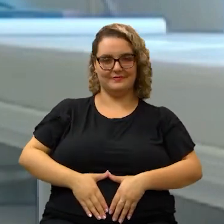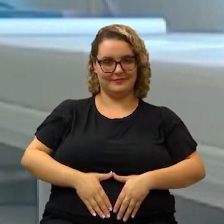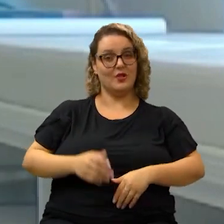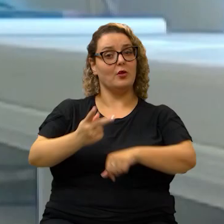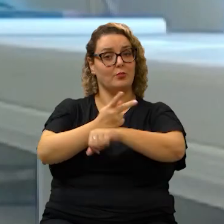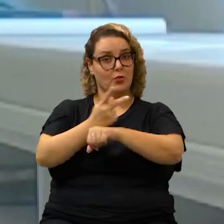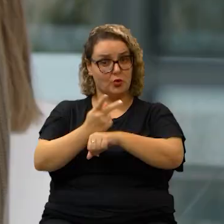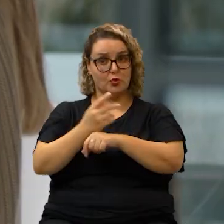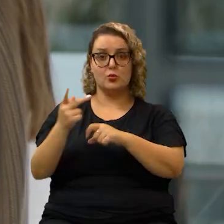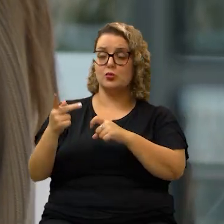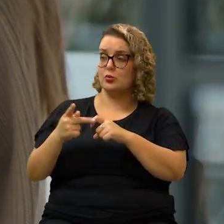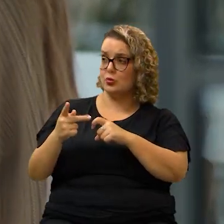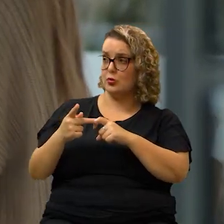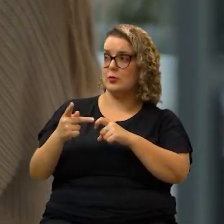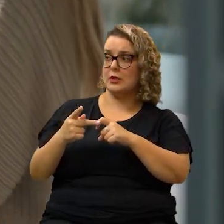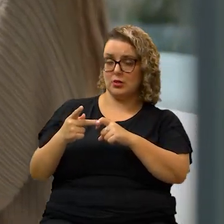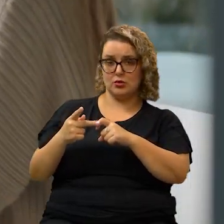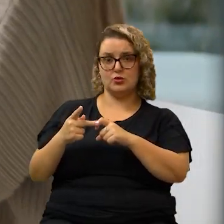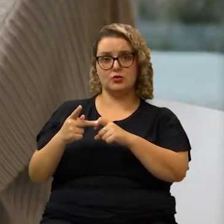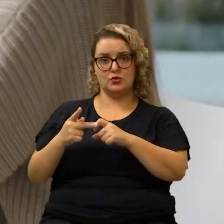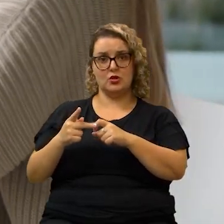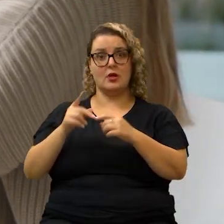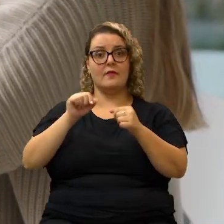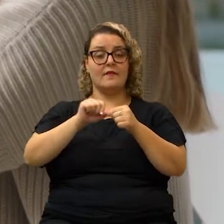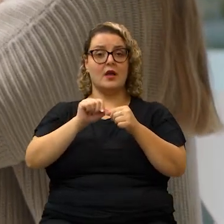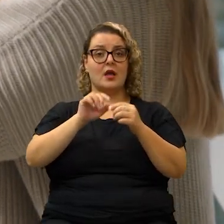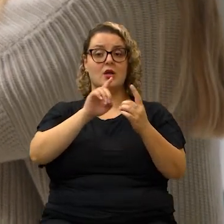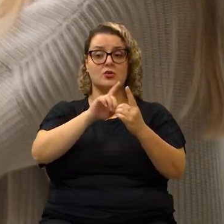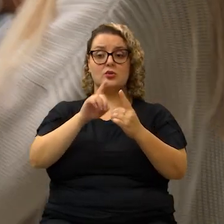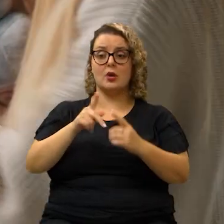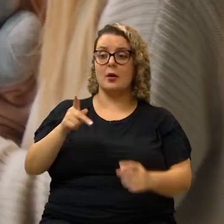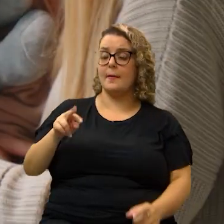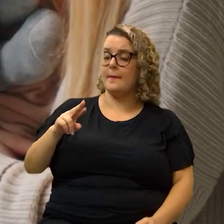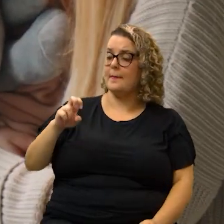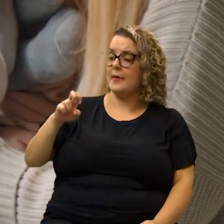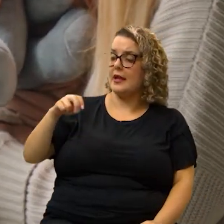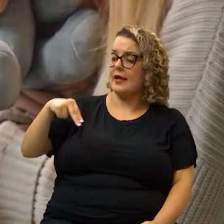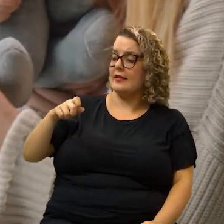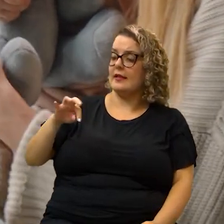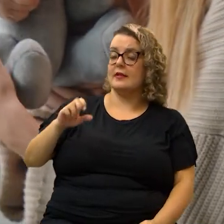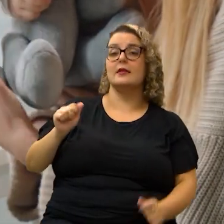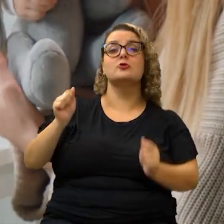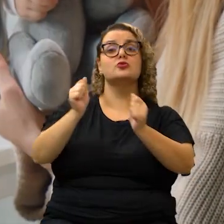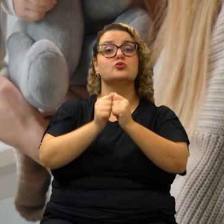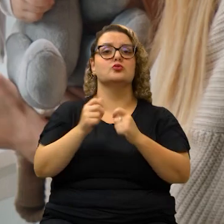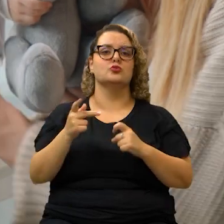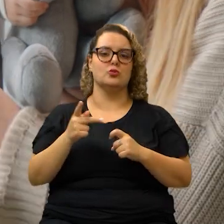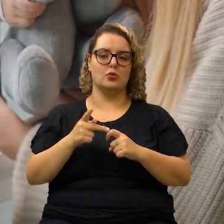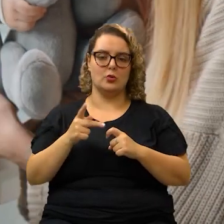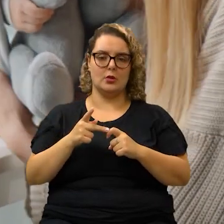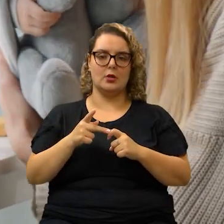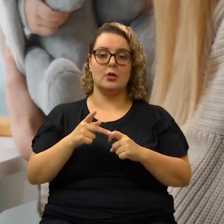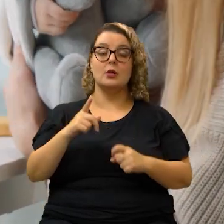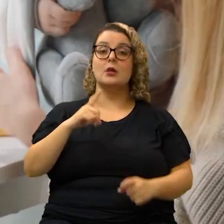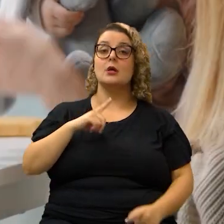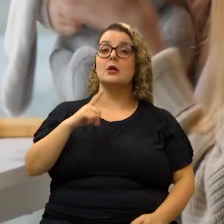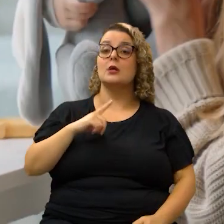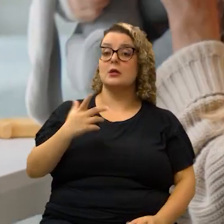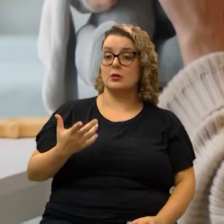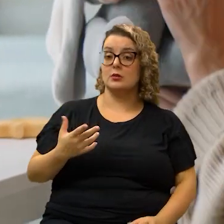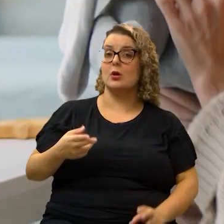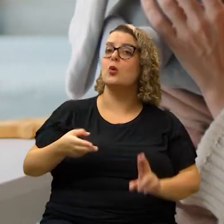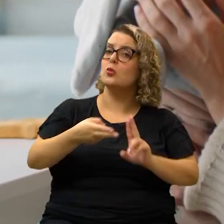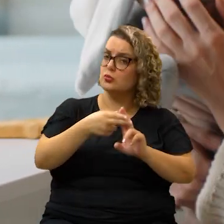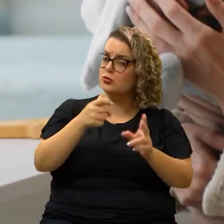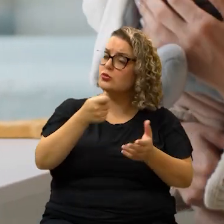a consulta de pré-natal com o pediatra. Isso existe, o SUS paga até essa consulta, os convênios